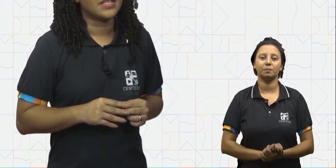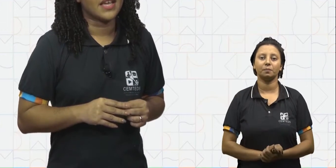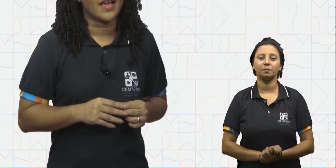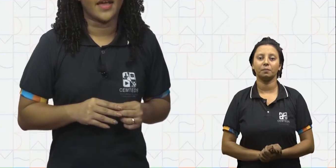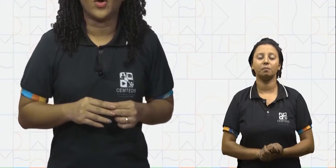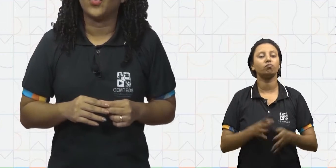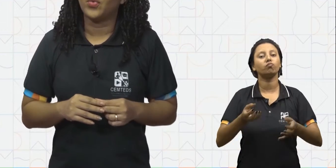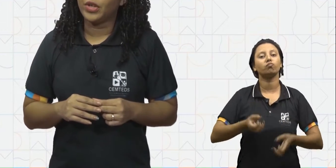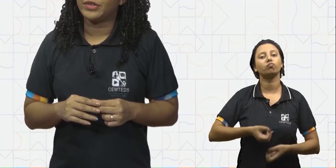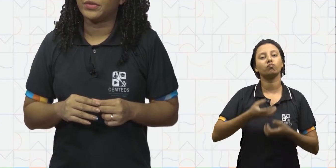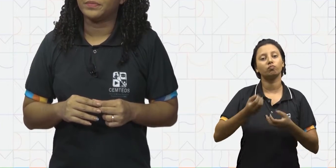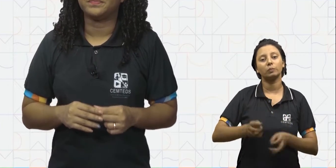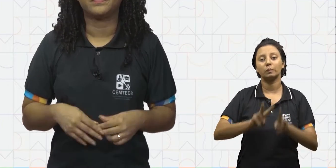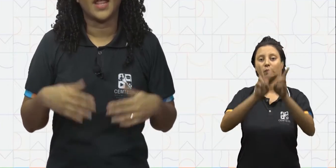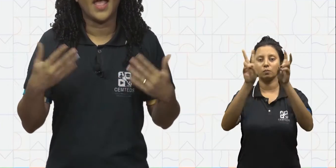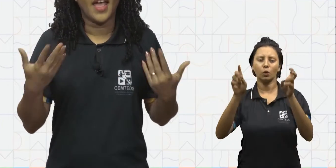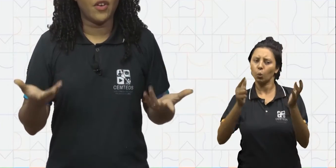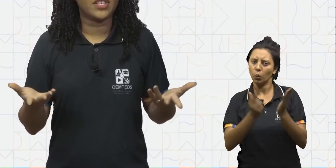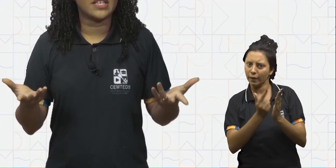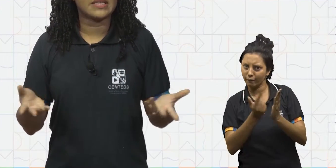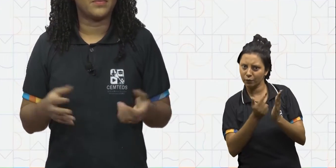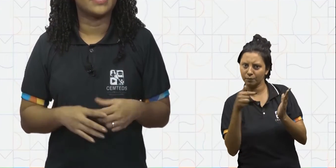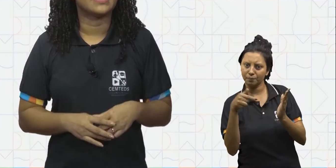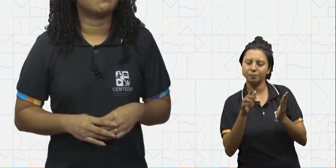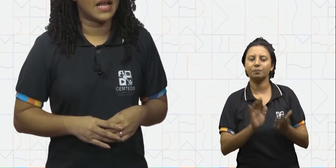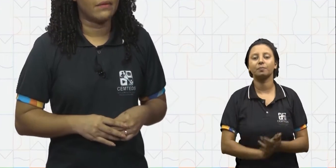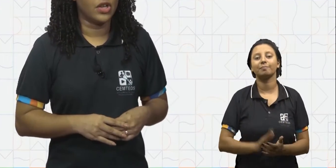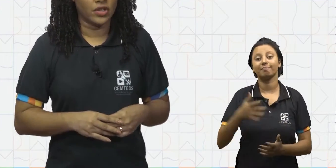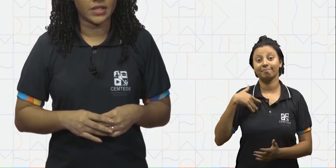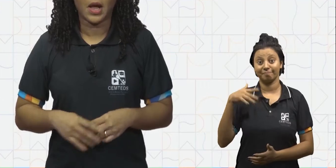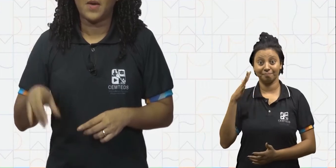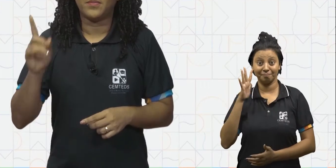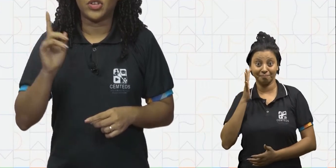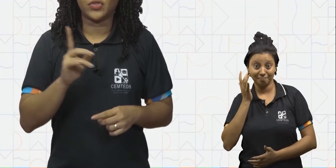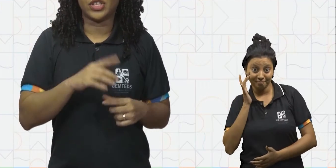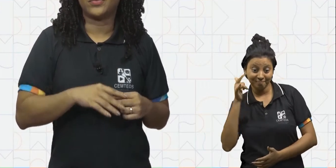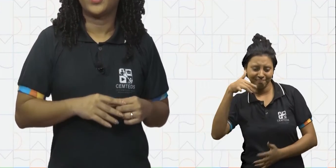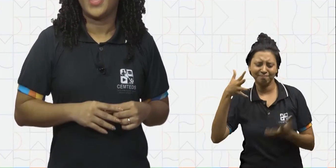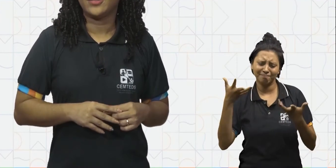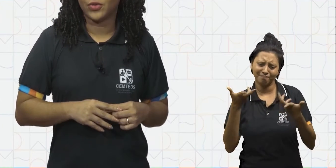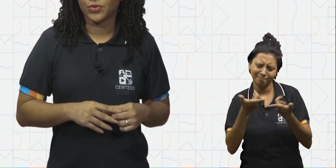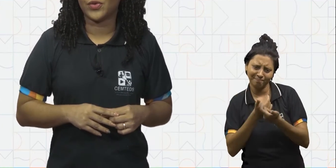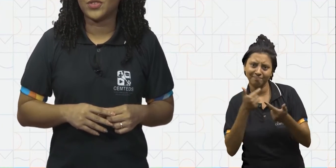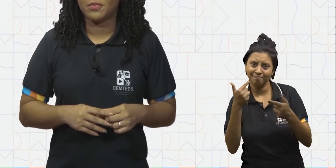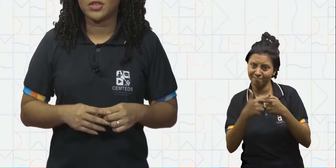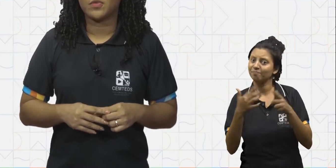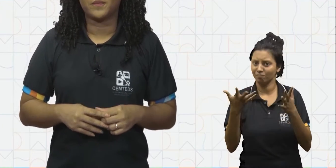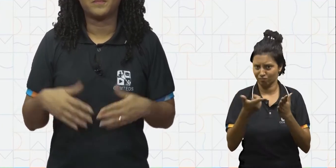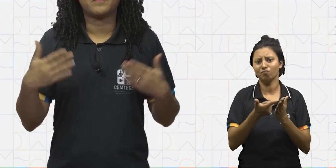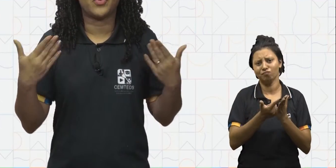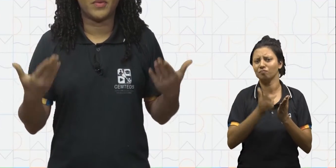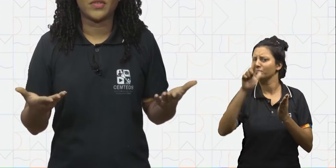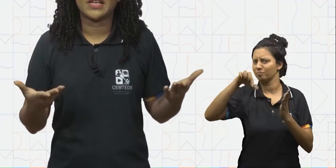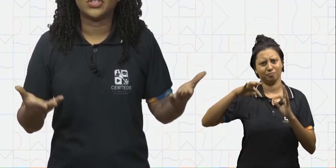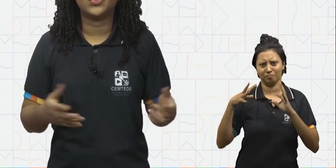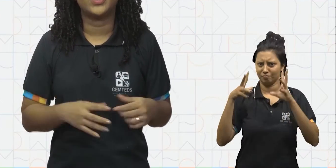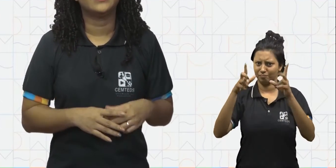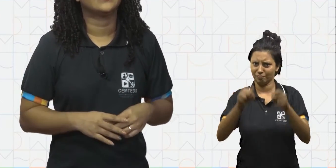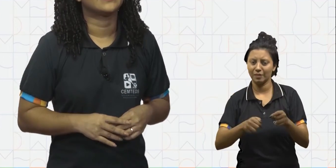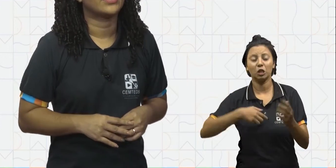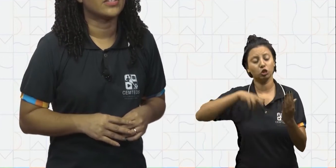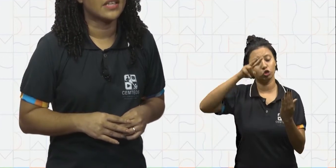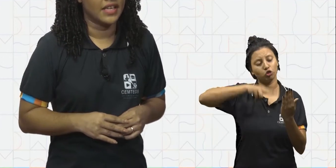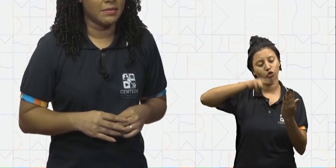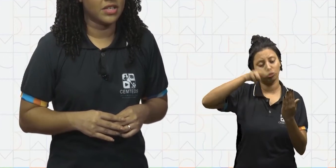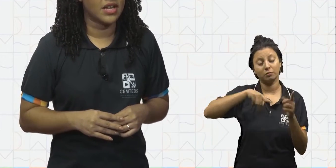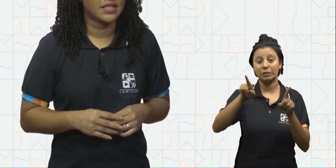da poesia é Um Livro. Eu achei essa poesia maravilhosa, pois o livro é tudo isso mesmo. Por meio da leitura